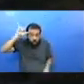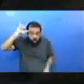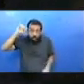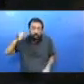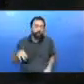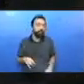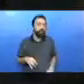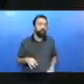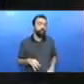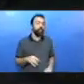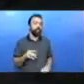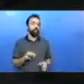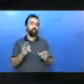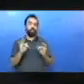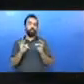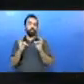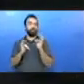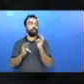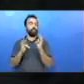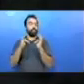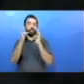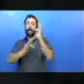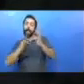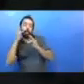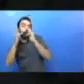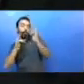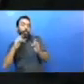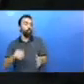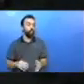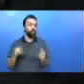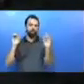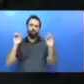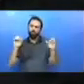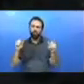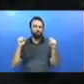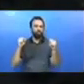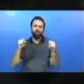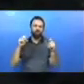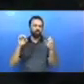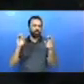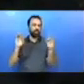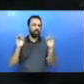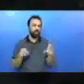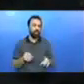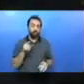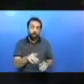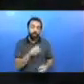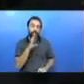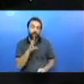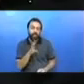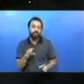a estrela do folclore e será também a estrela da nossa aula. Vocês conhecem alguma história com